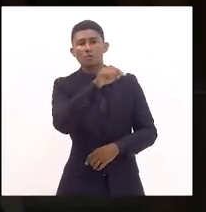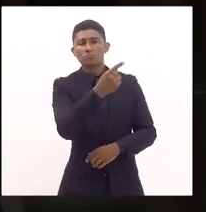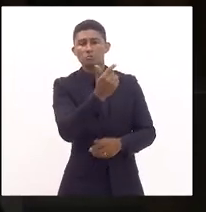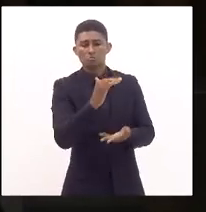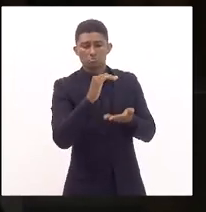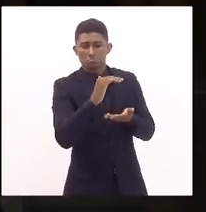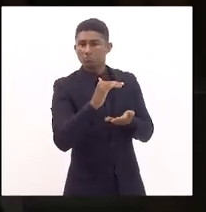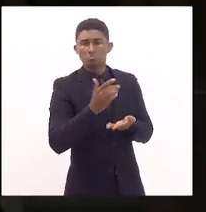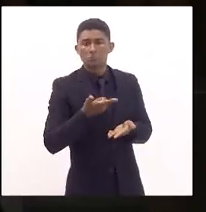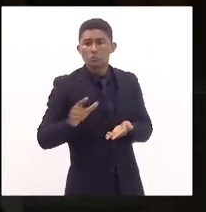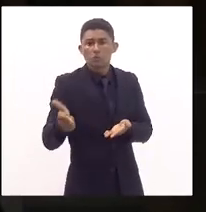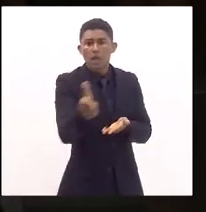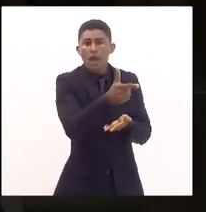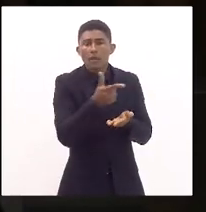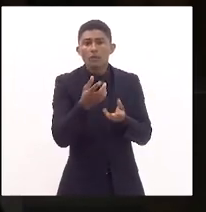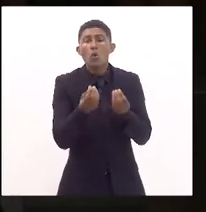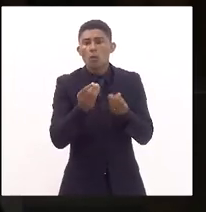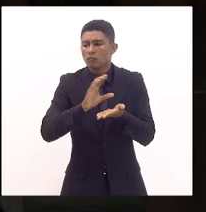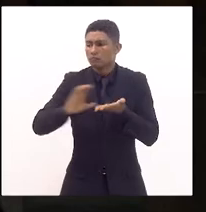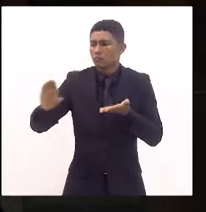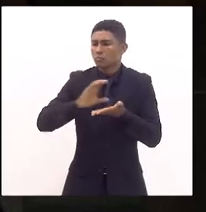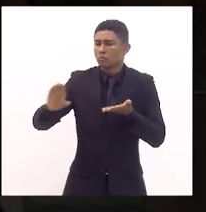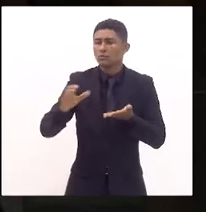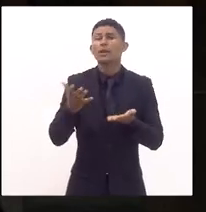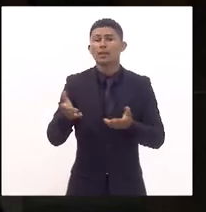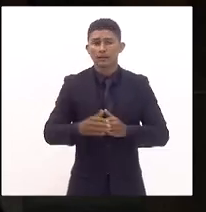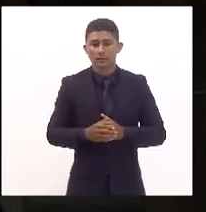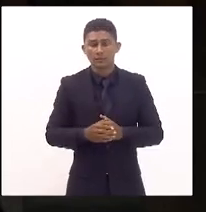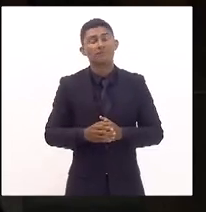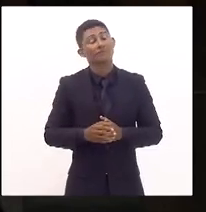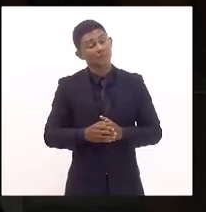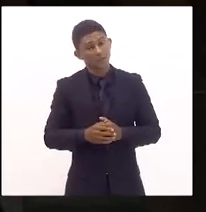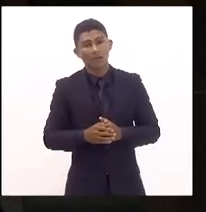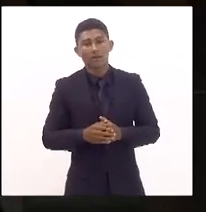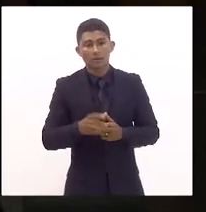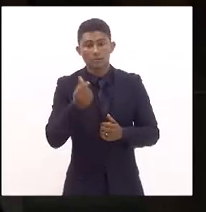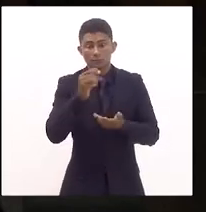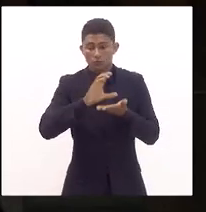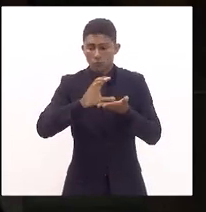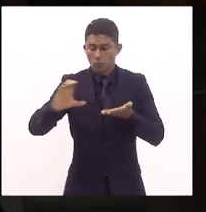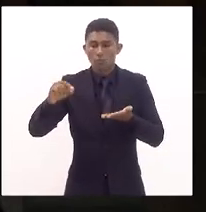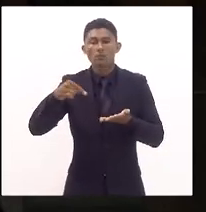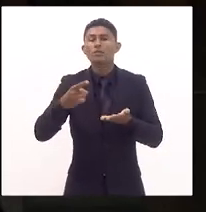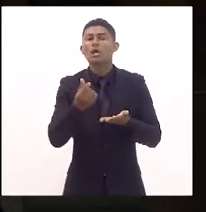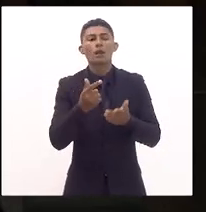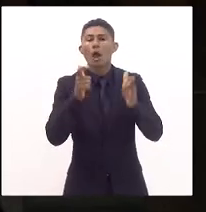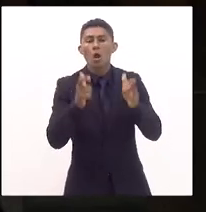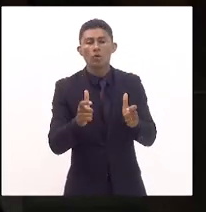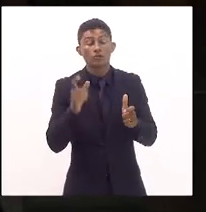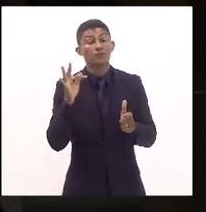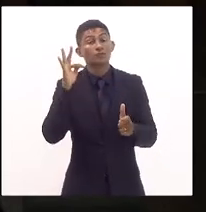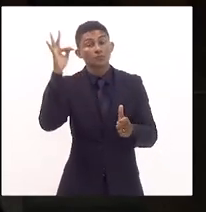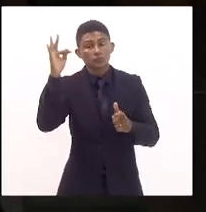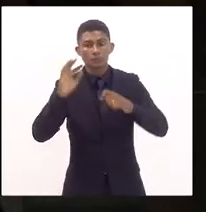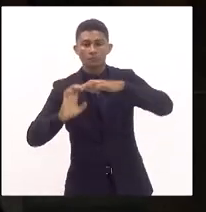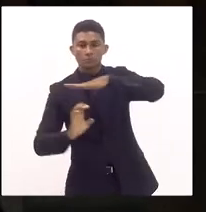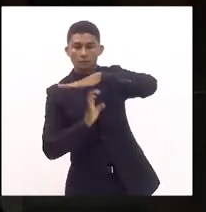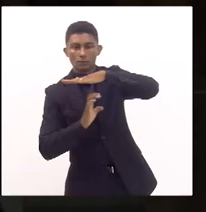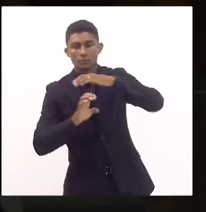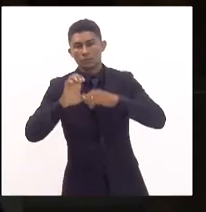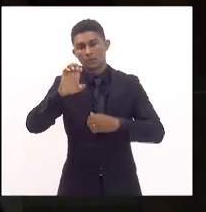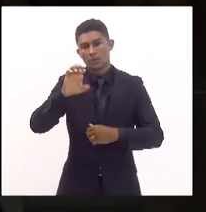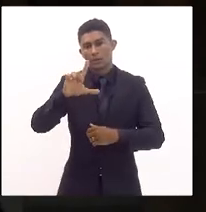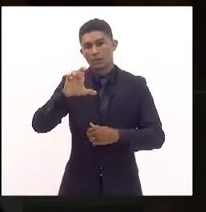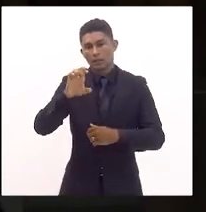As compensações viriam da futura privatização da Eletrobras, ou, quiçá,